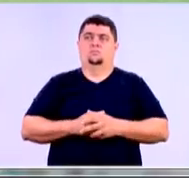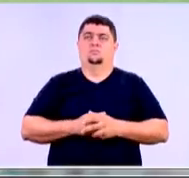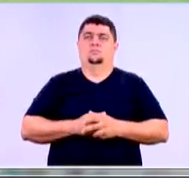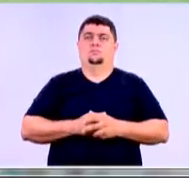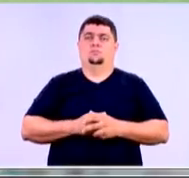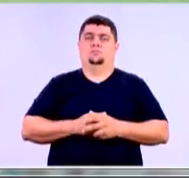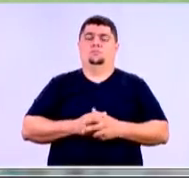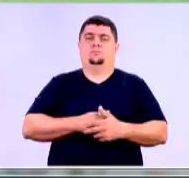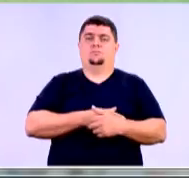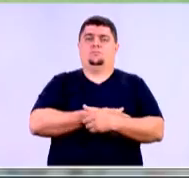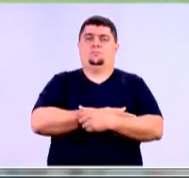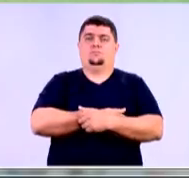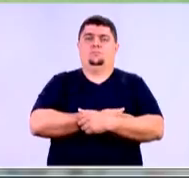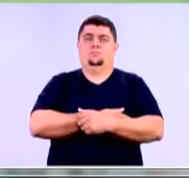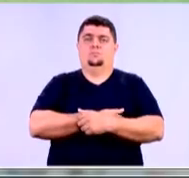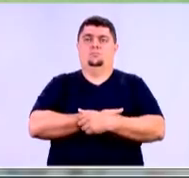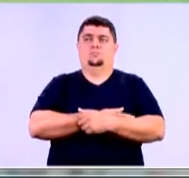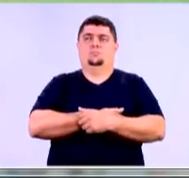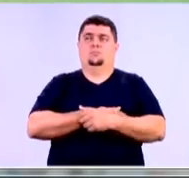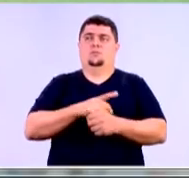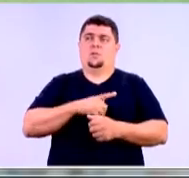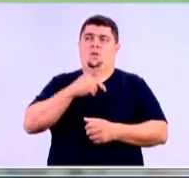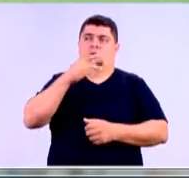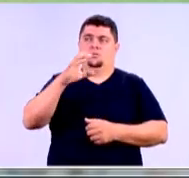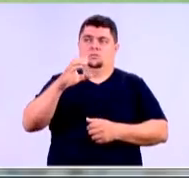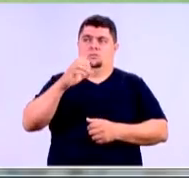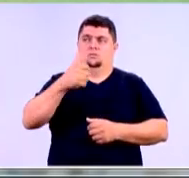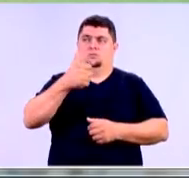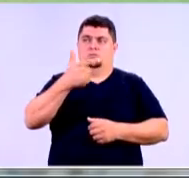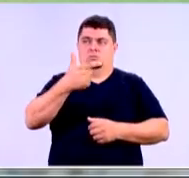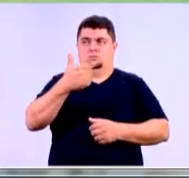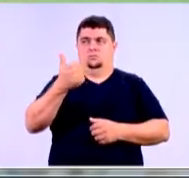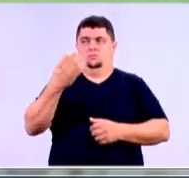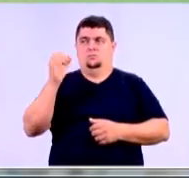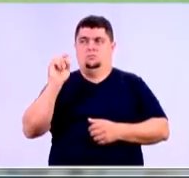então passivo circulante, que nós vimos, o valor dele é 210 mil,